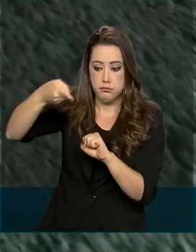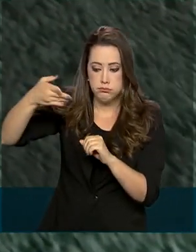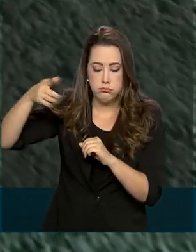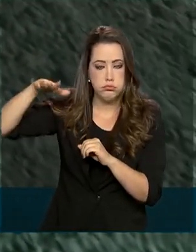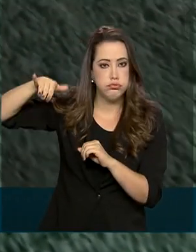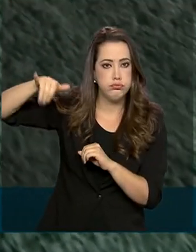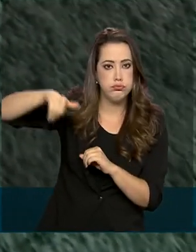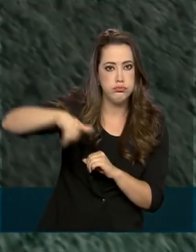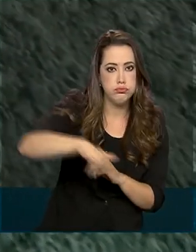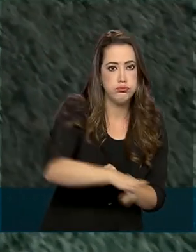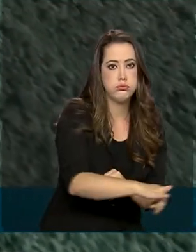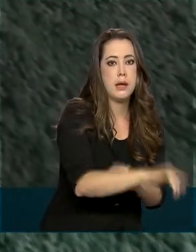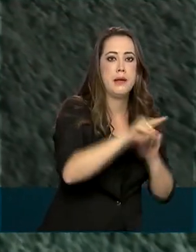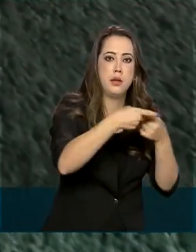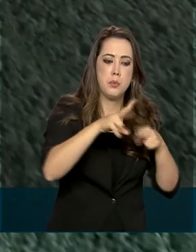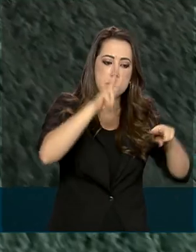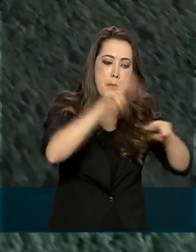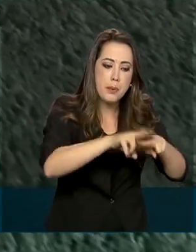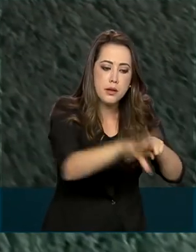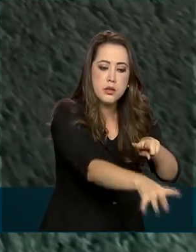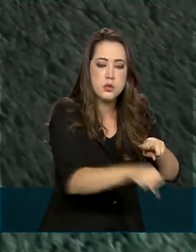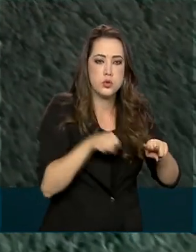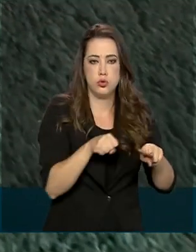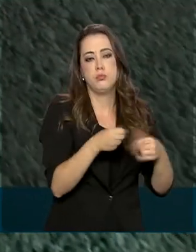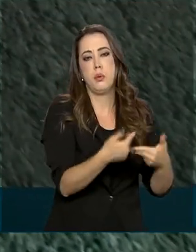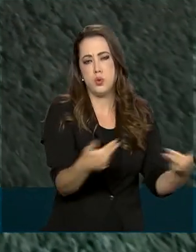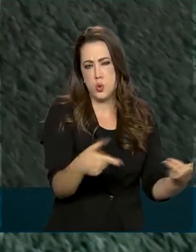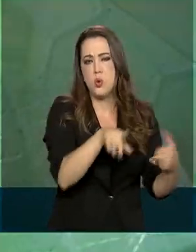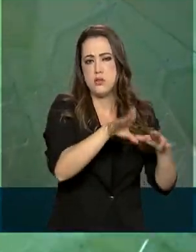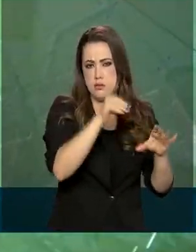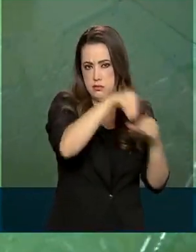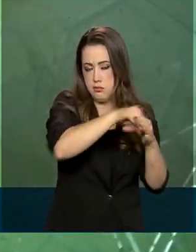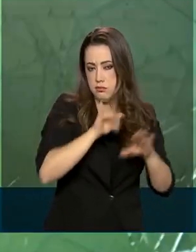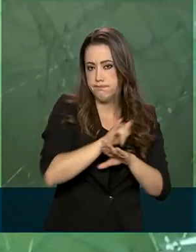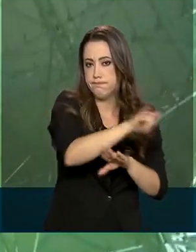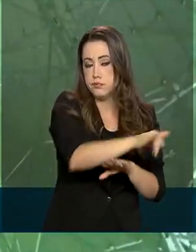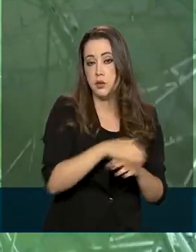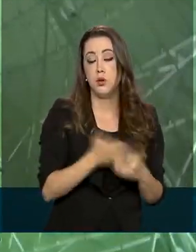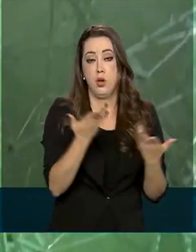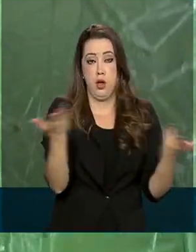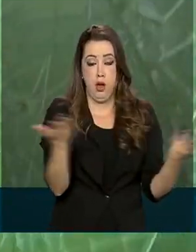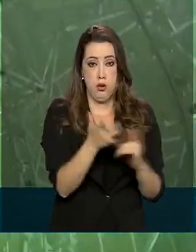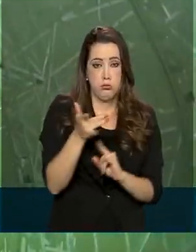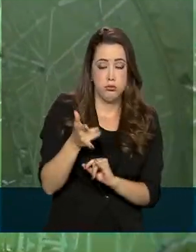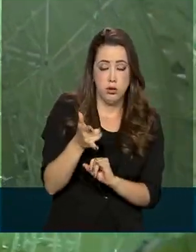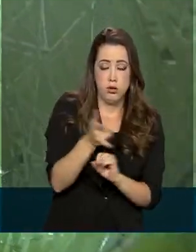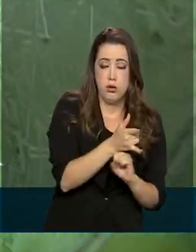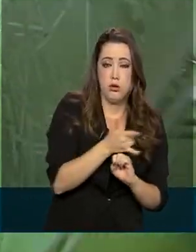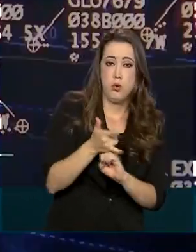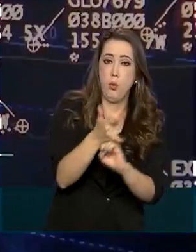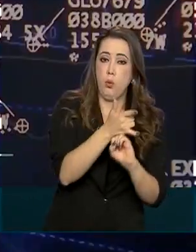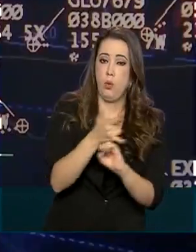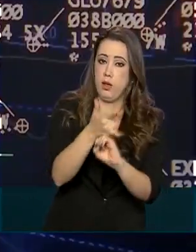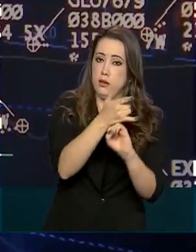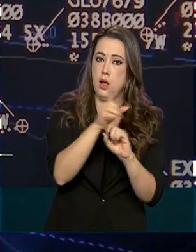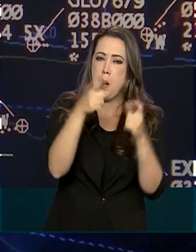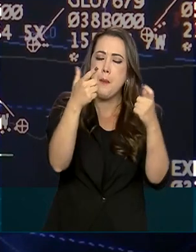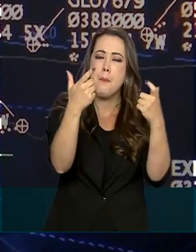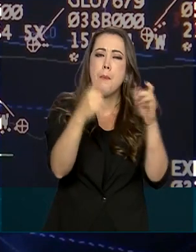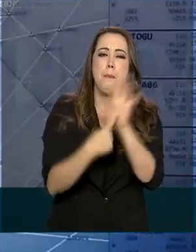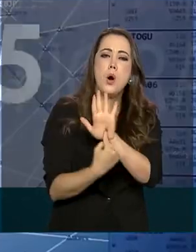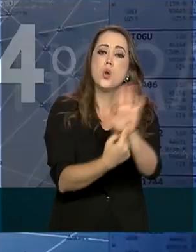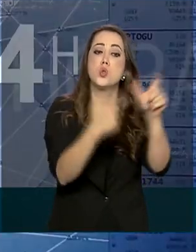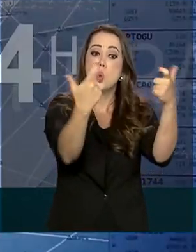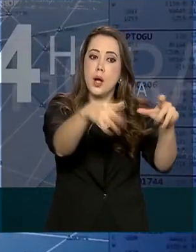prende os criminosos e apreende a carga que levavam. O radar passa a localização exata da aeronave